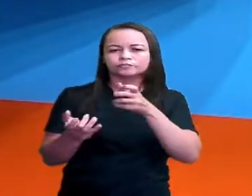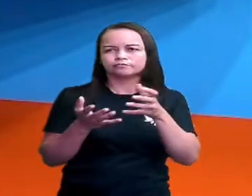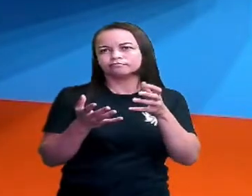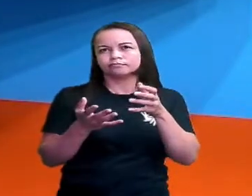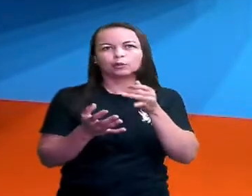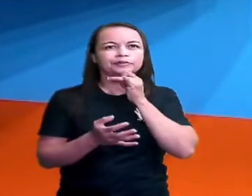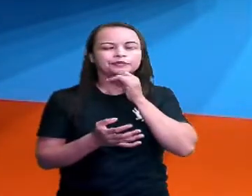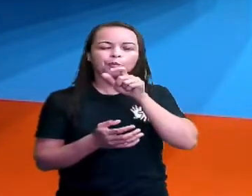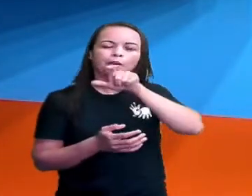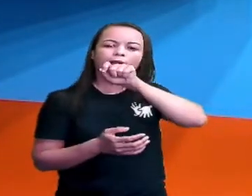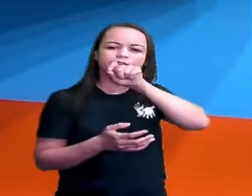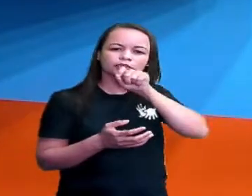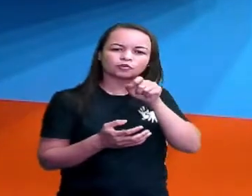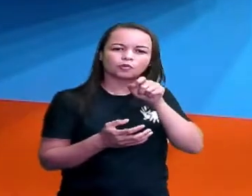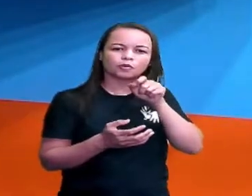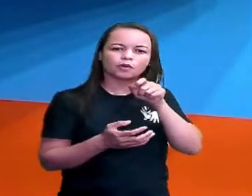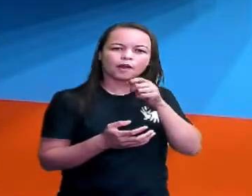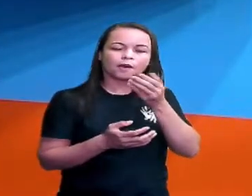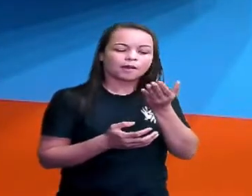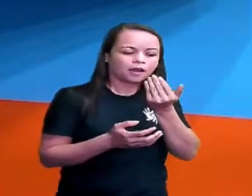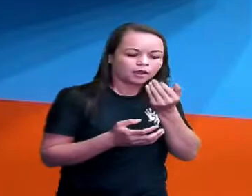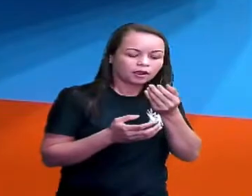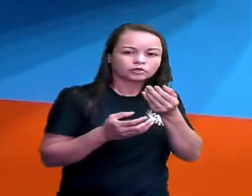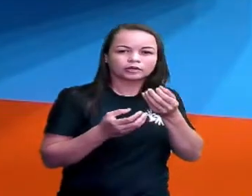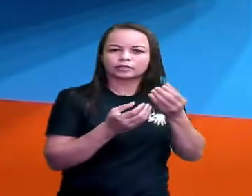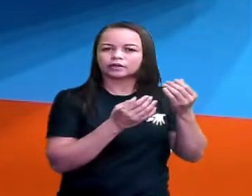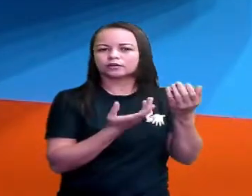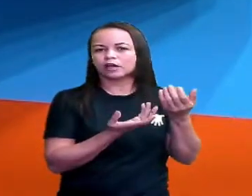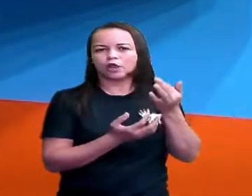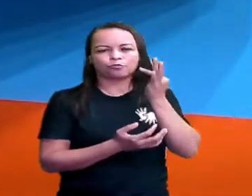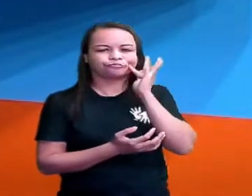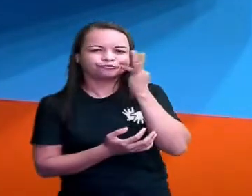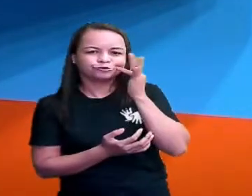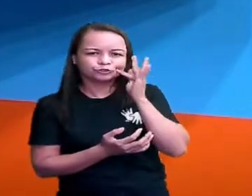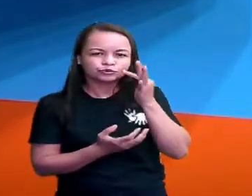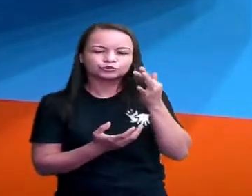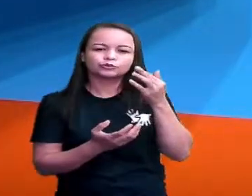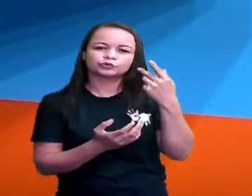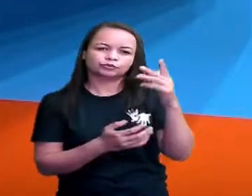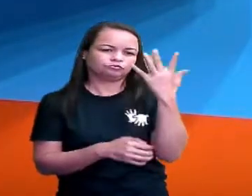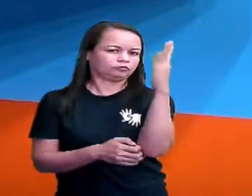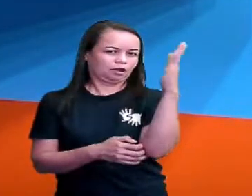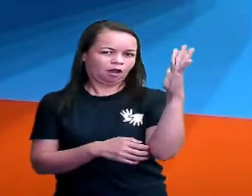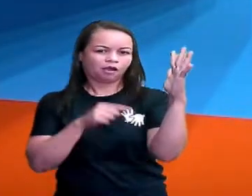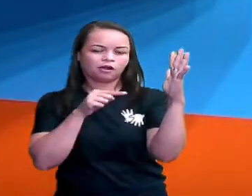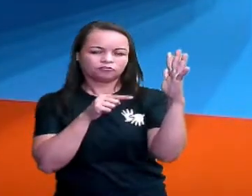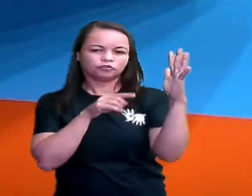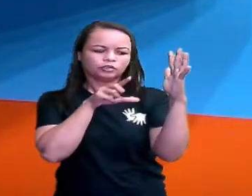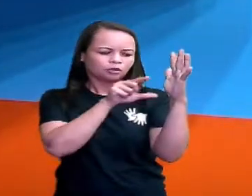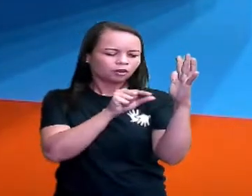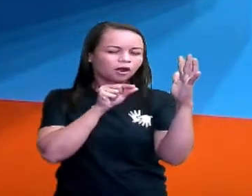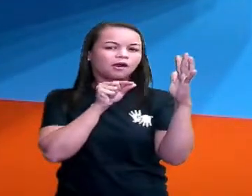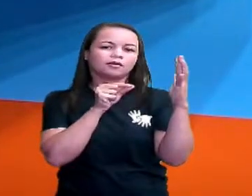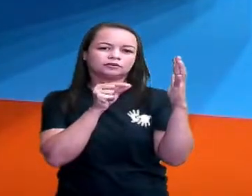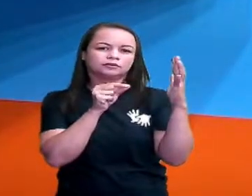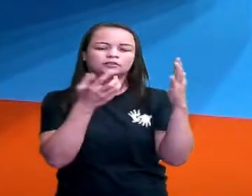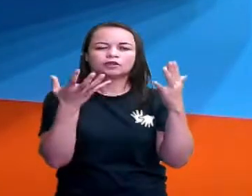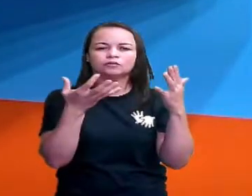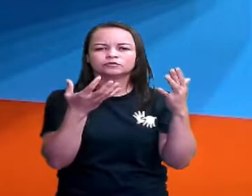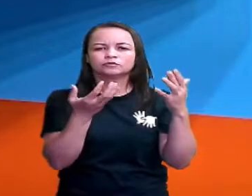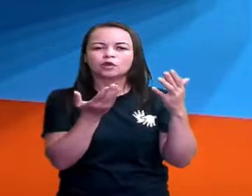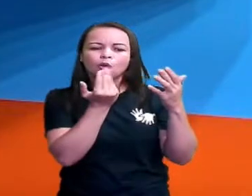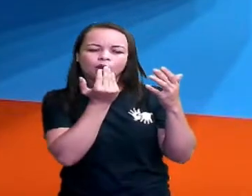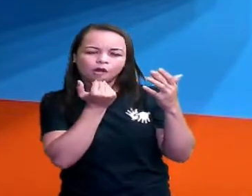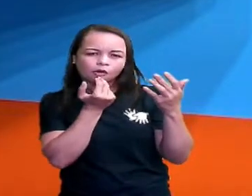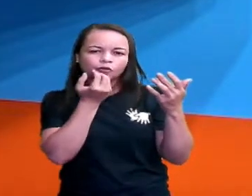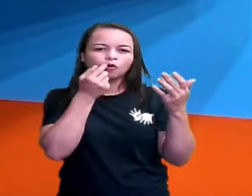pássaro alimenta-se do fruto daquela planta, daquela árvore, tá certo? E então ele viaja, ele voa